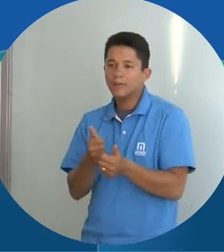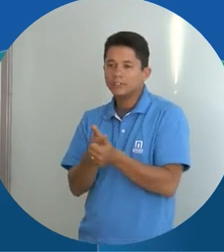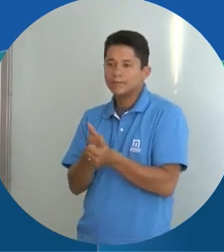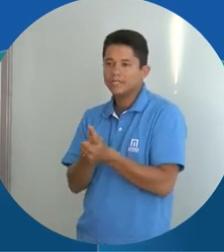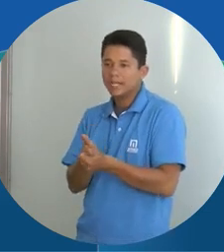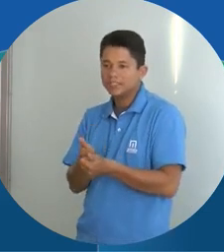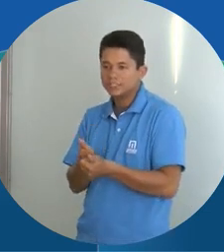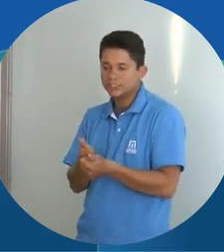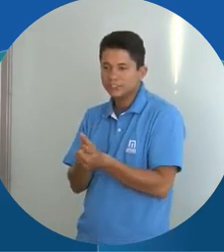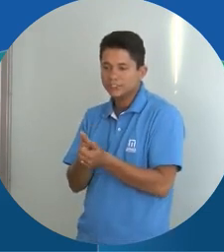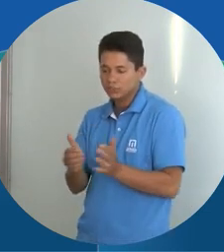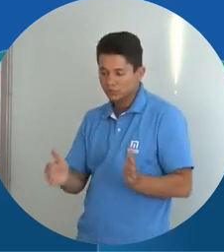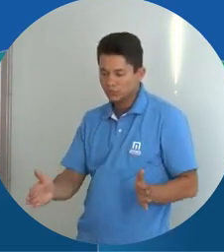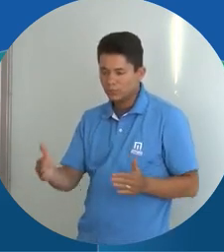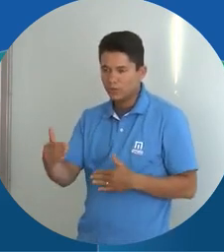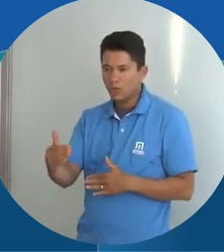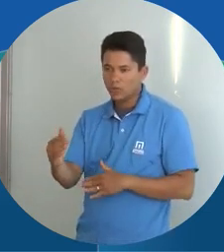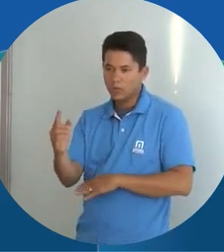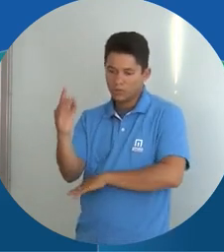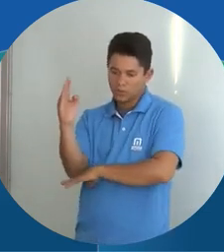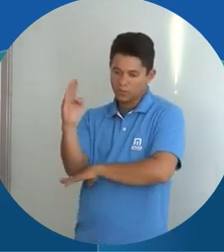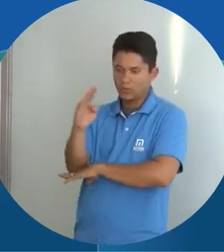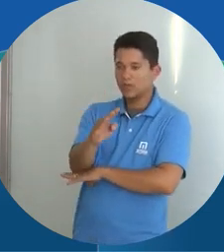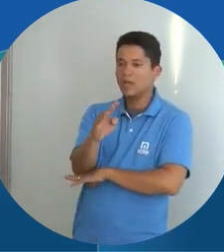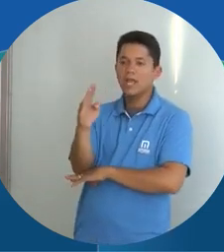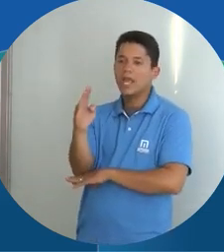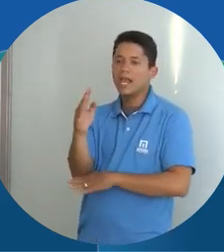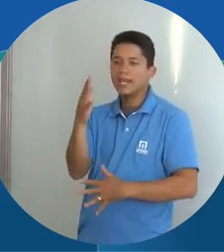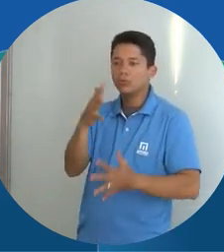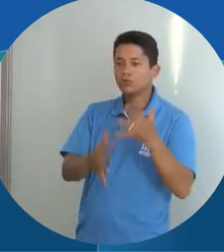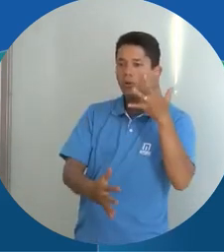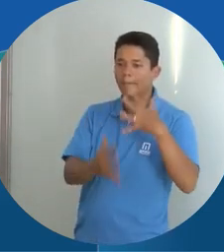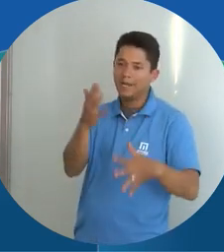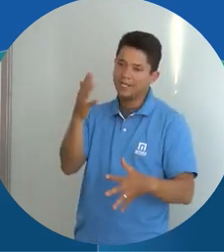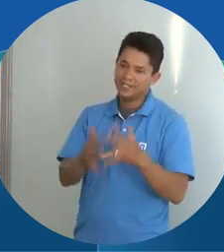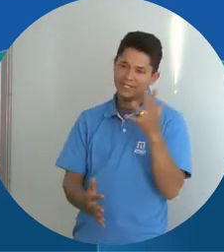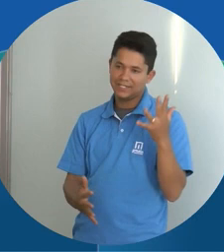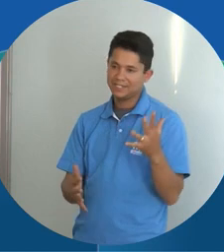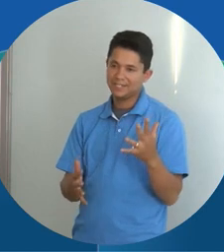ela não tromba com o bloco, ela não chega